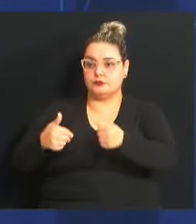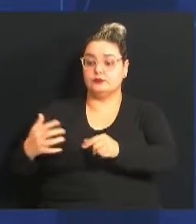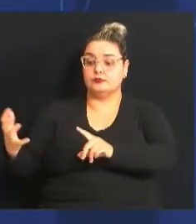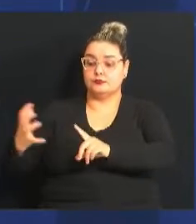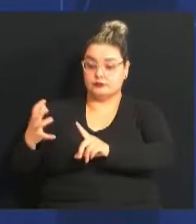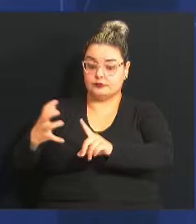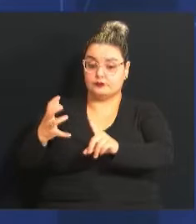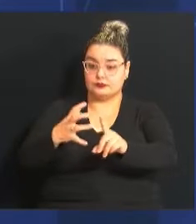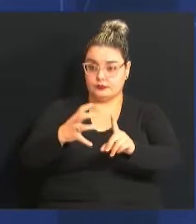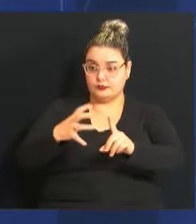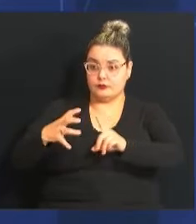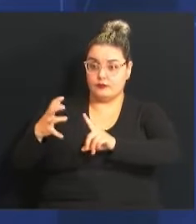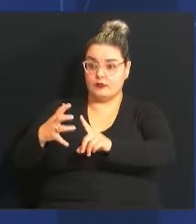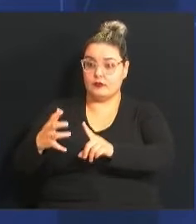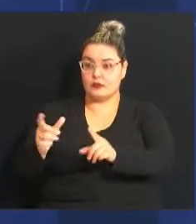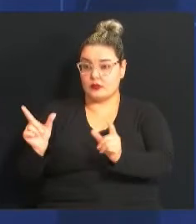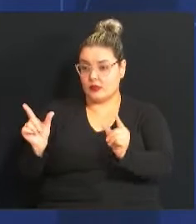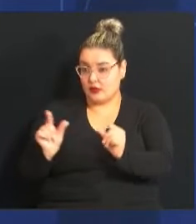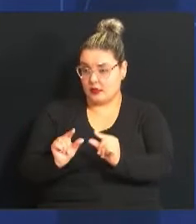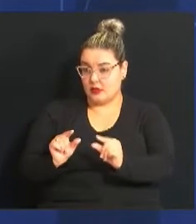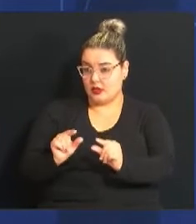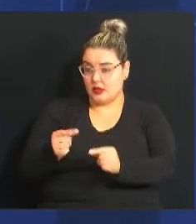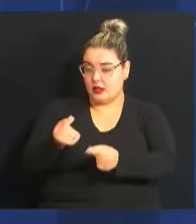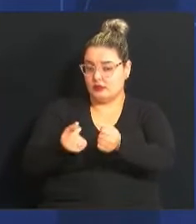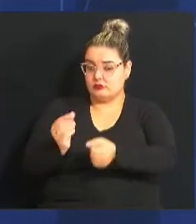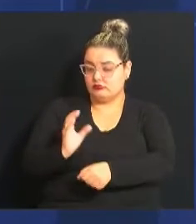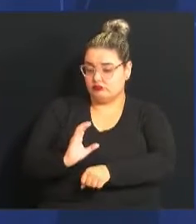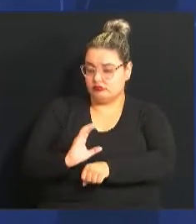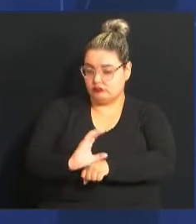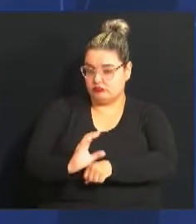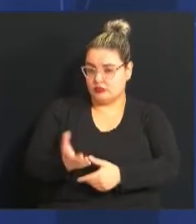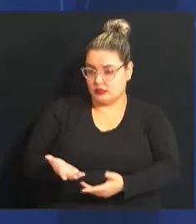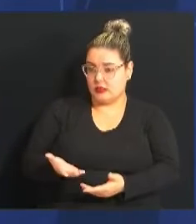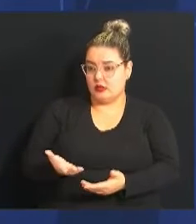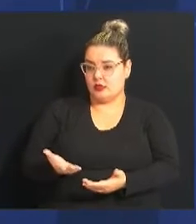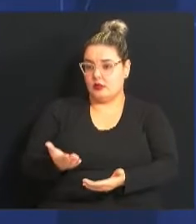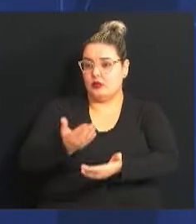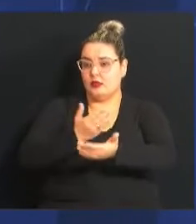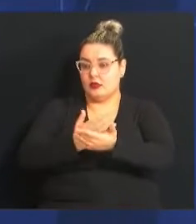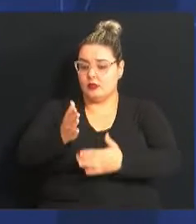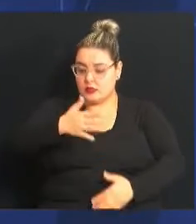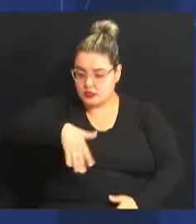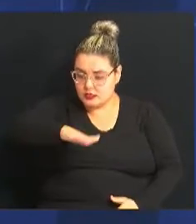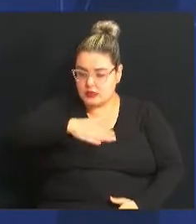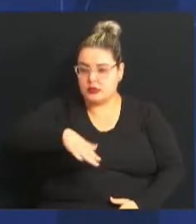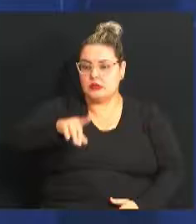tem pequenos investimentos, quem começou aí a se aventurar nessa área?